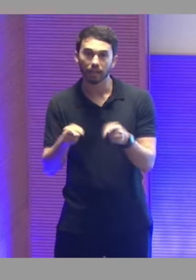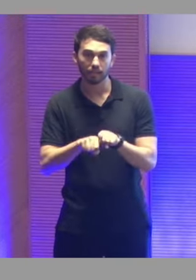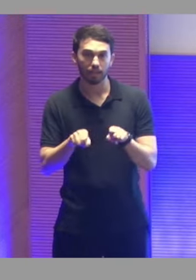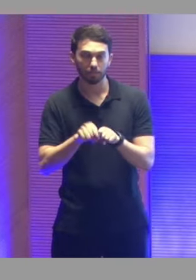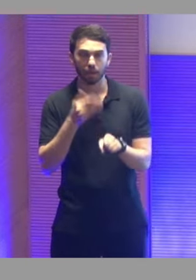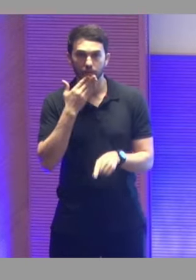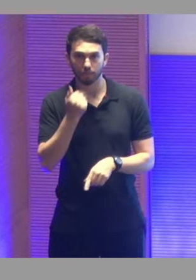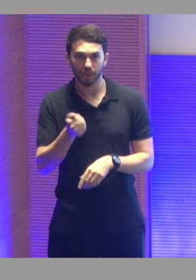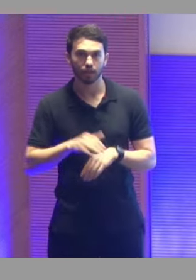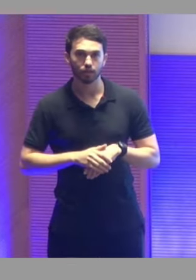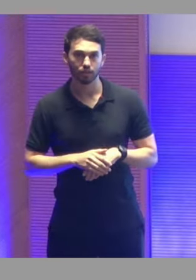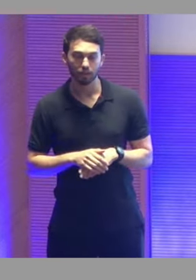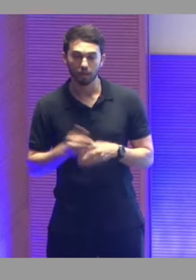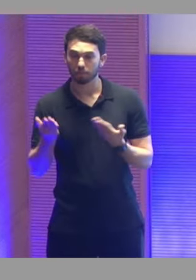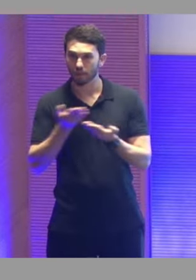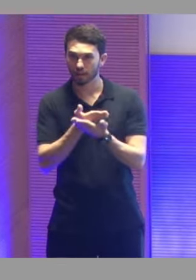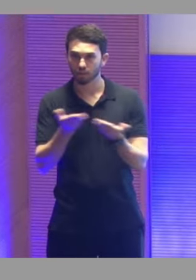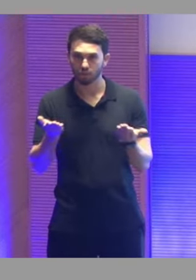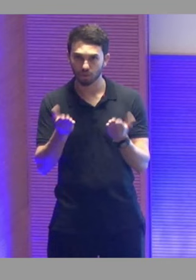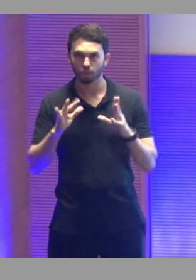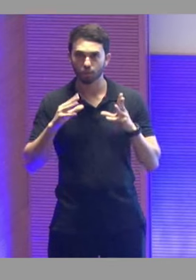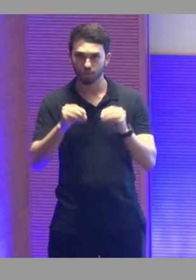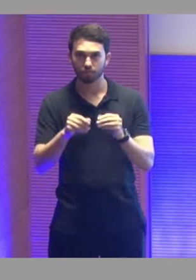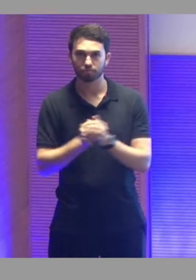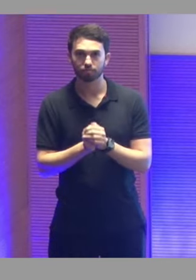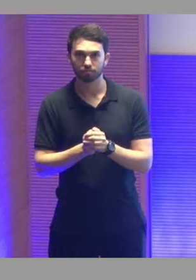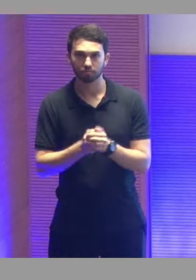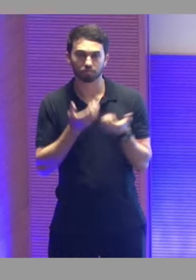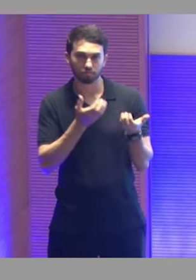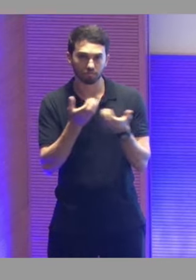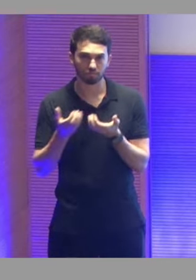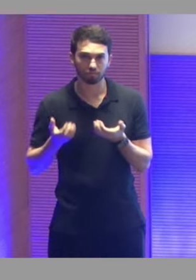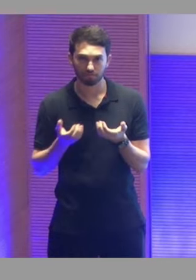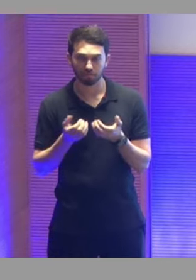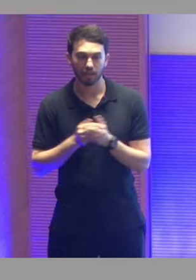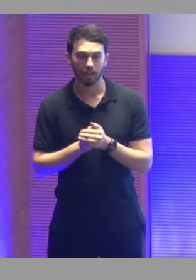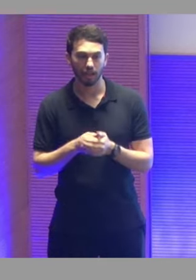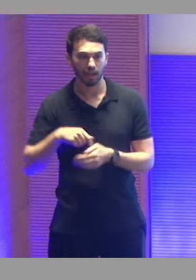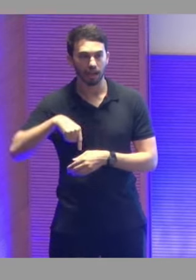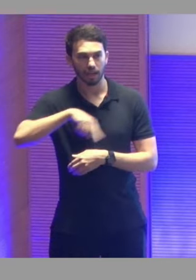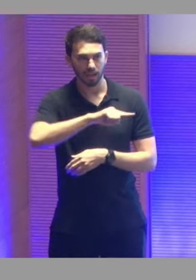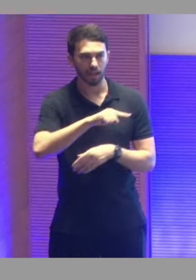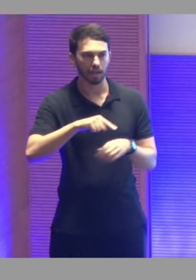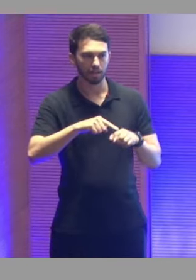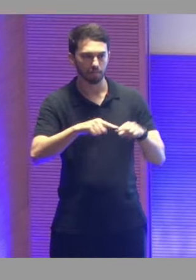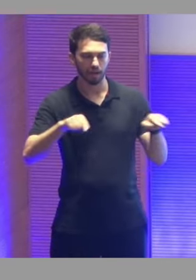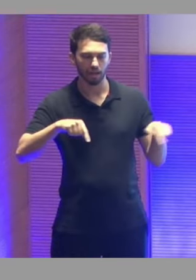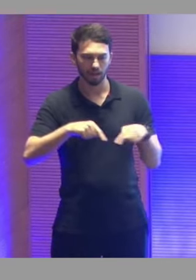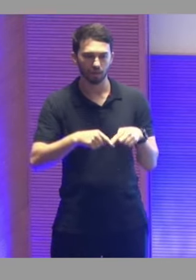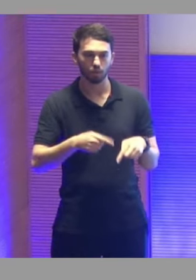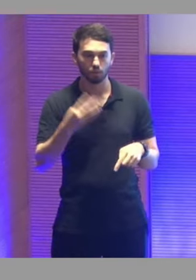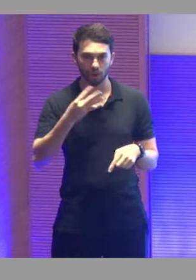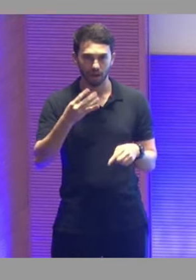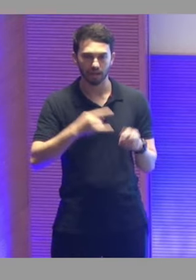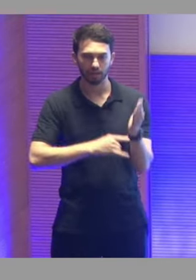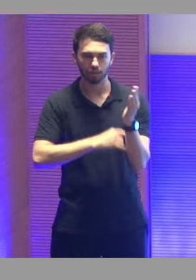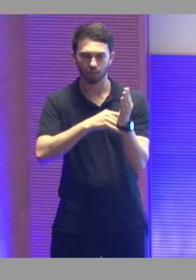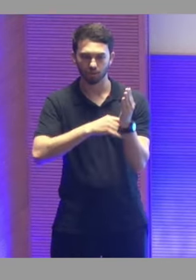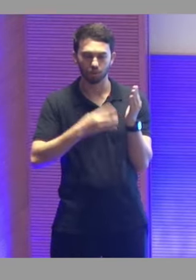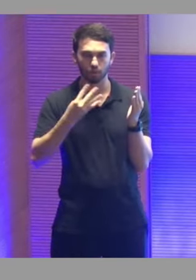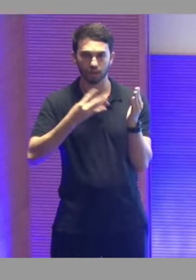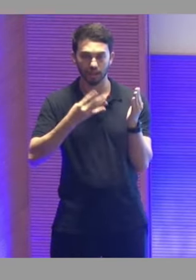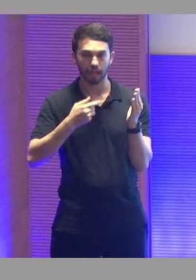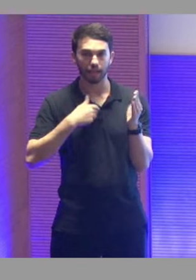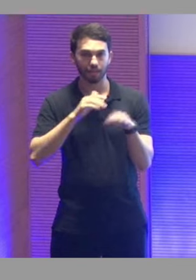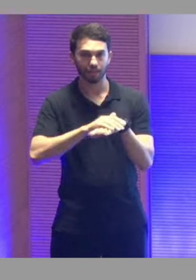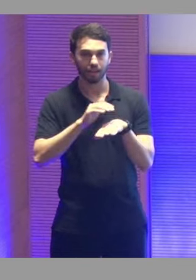pede também que eh as pessoas que gostariam de ir para o salão nobre que é no quarto andar que façam